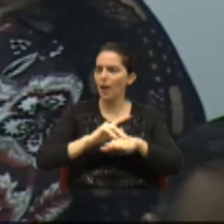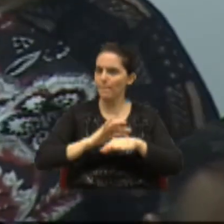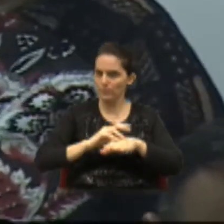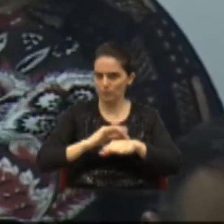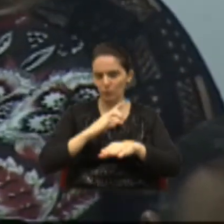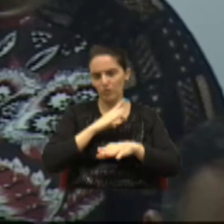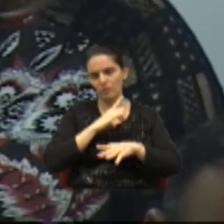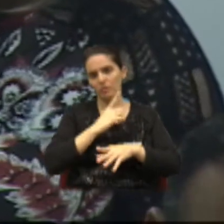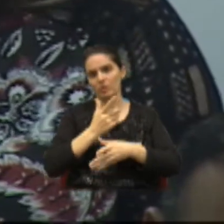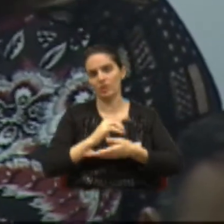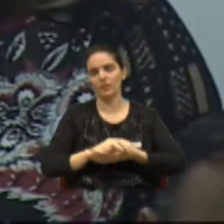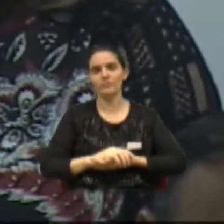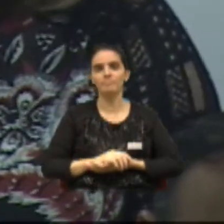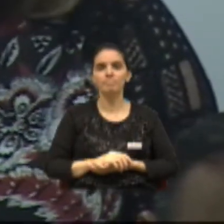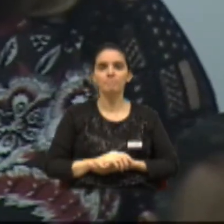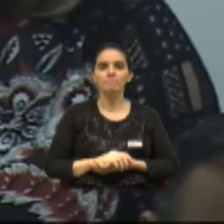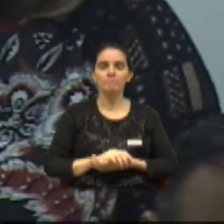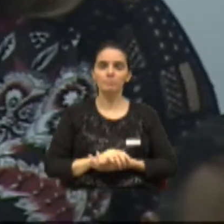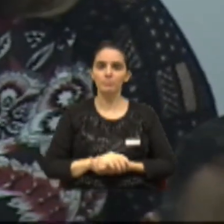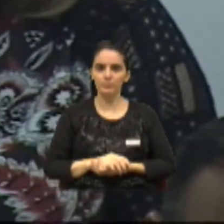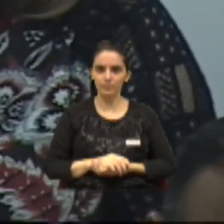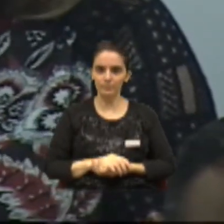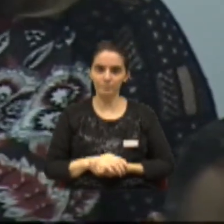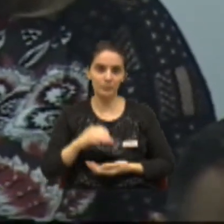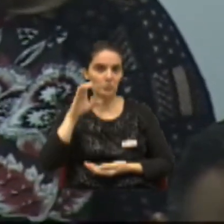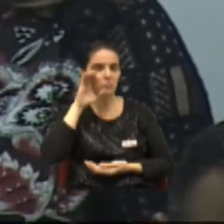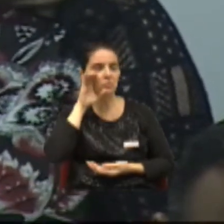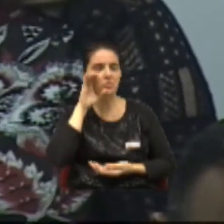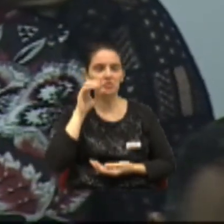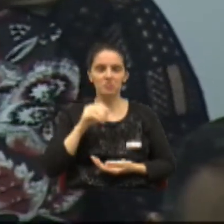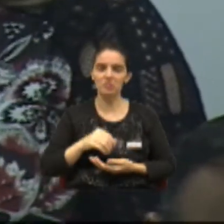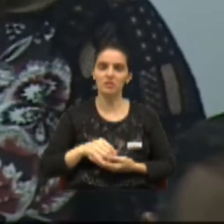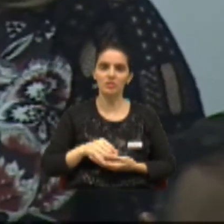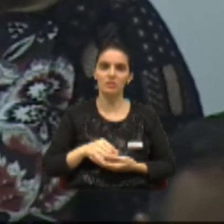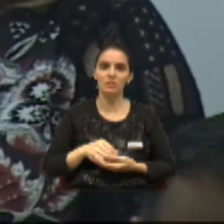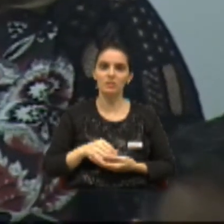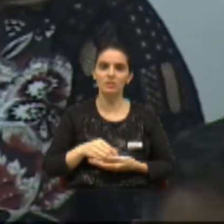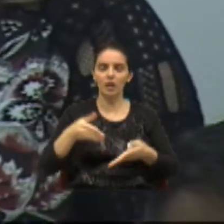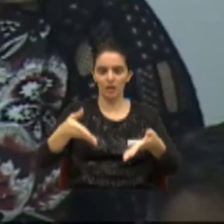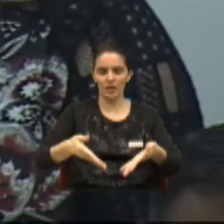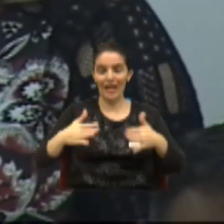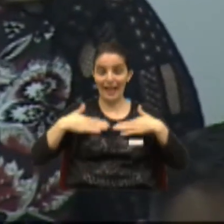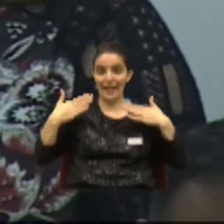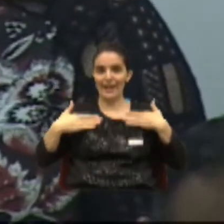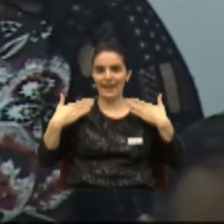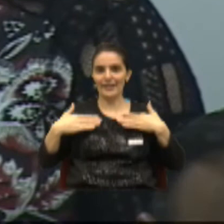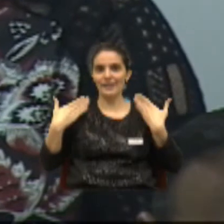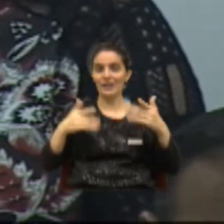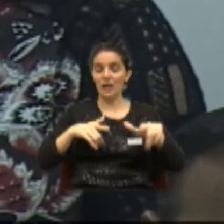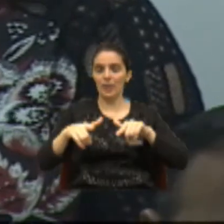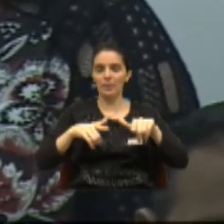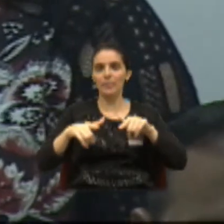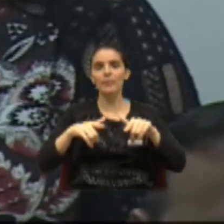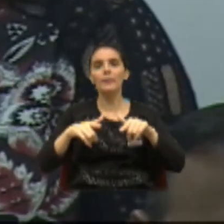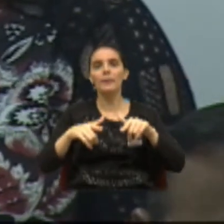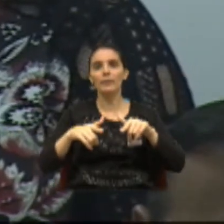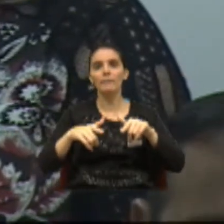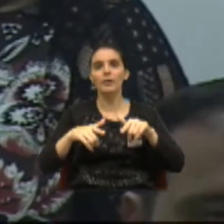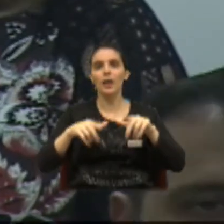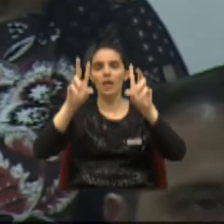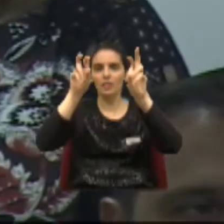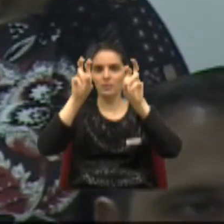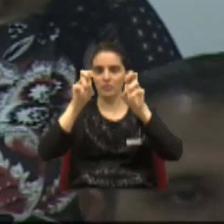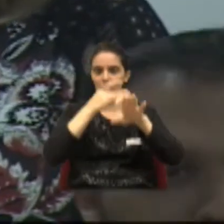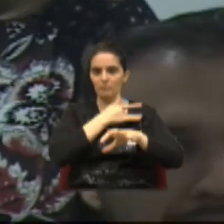existem, e a gente tê-los aqui, para mim, é um motivo de grande alegria, para a gente poder trabalhar bastante essa questão da